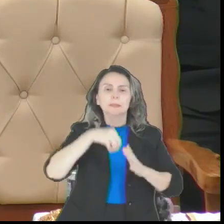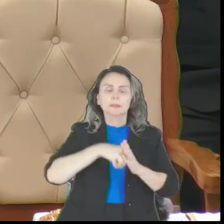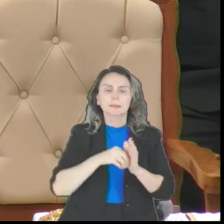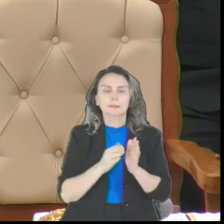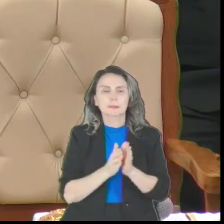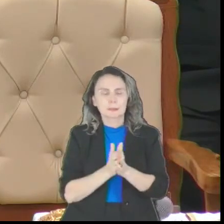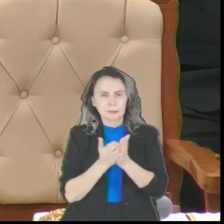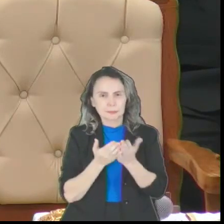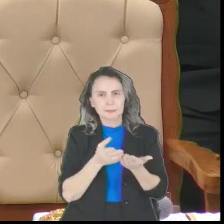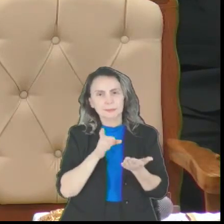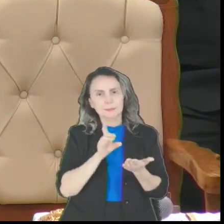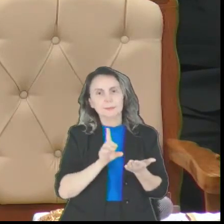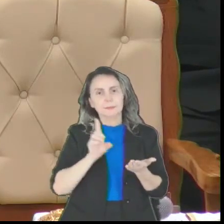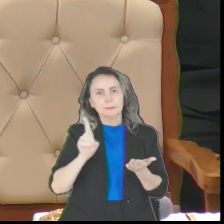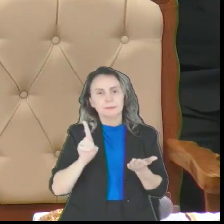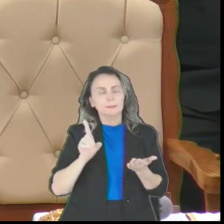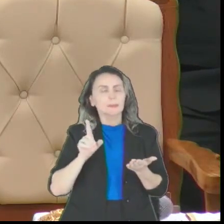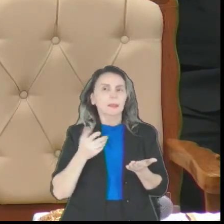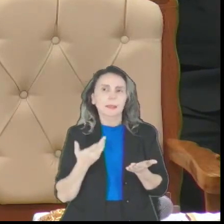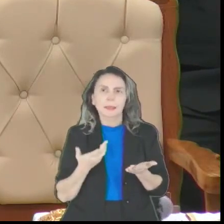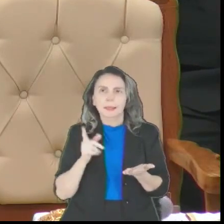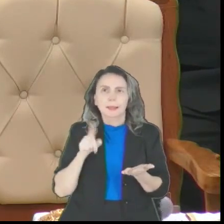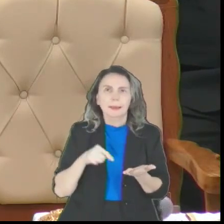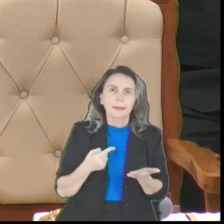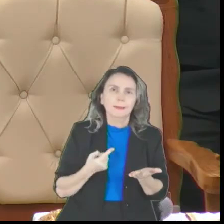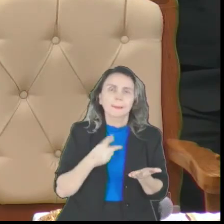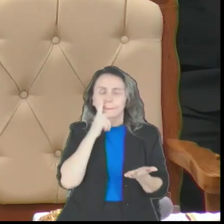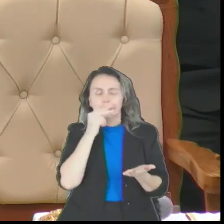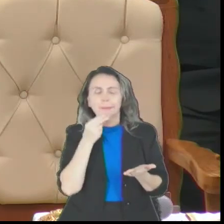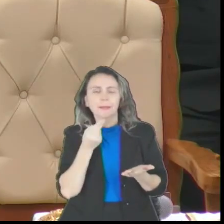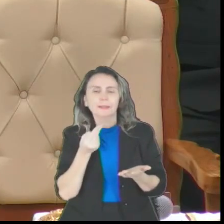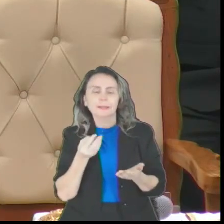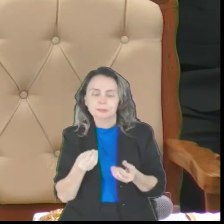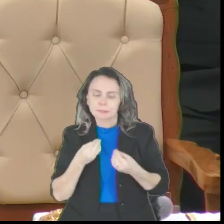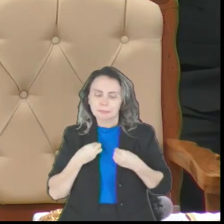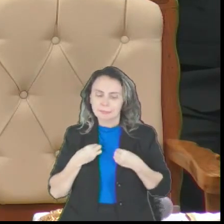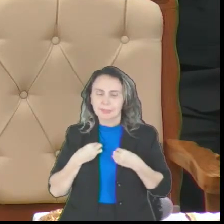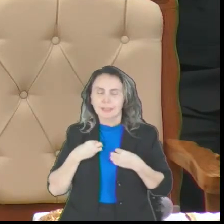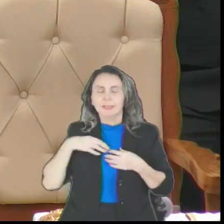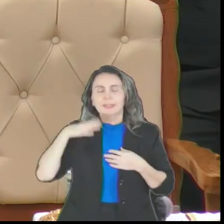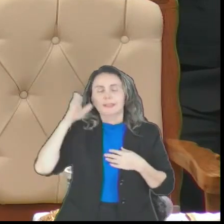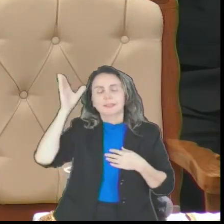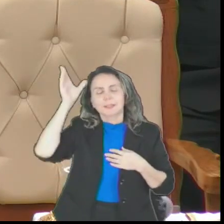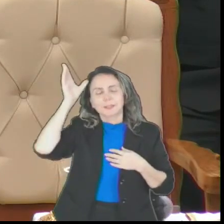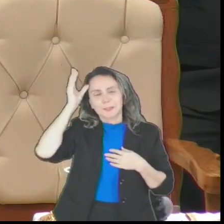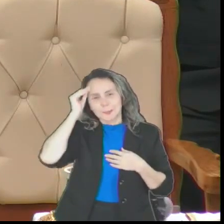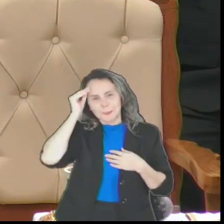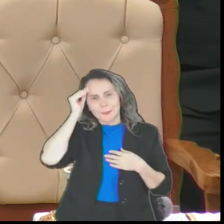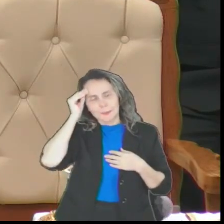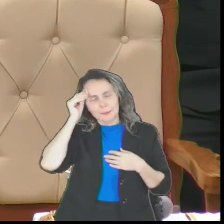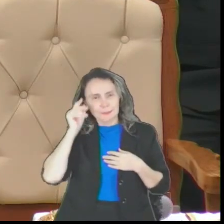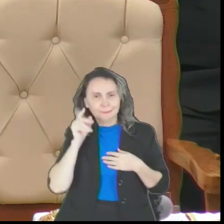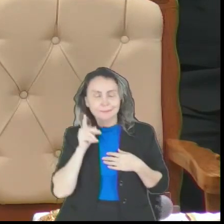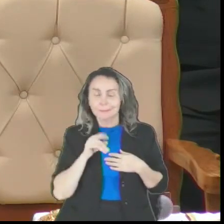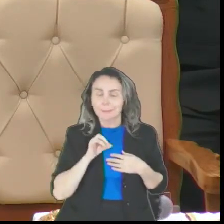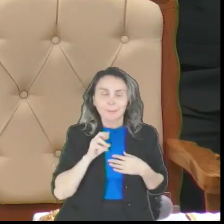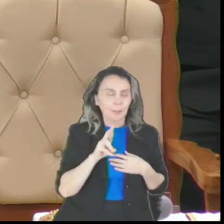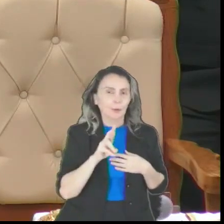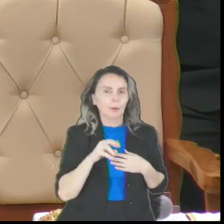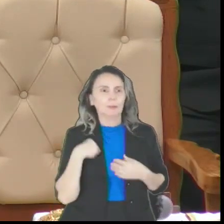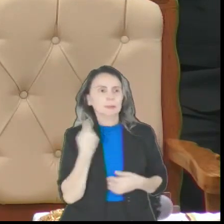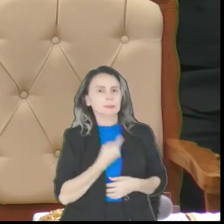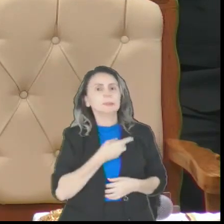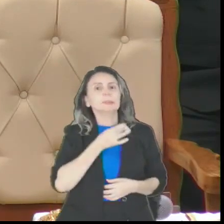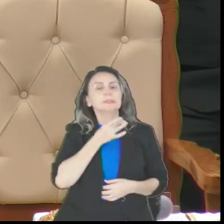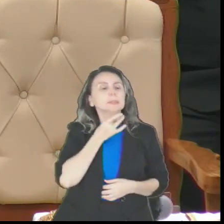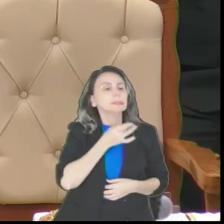irmãos, como algo que vai saciar a nossa sede. A pior coisa que existe é quando você está com sede e